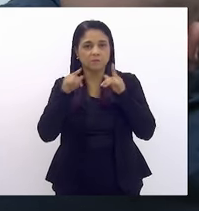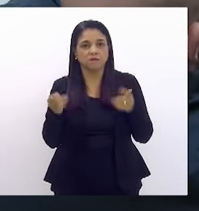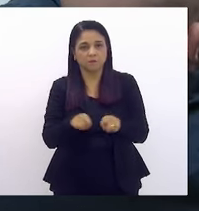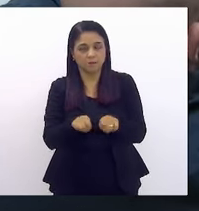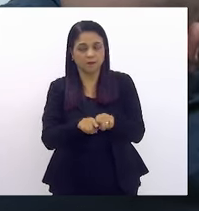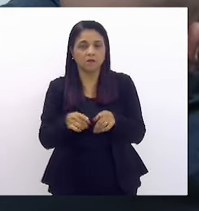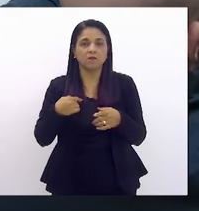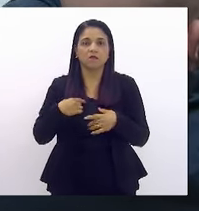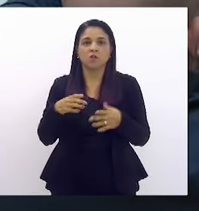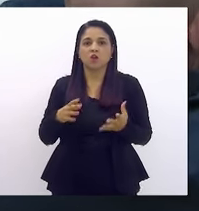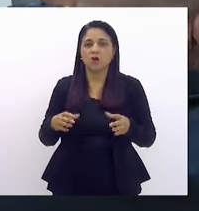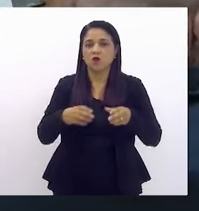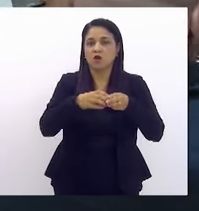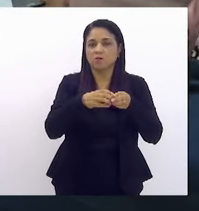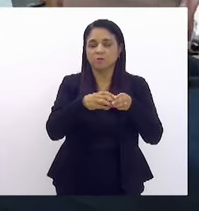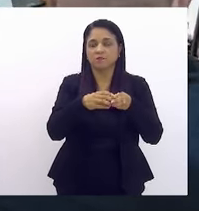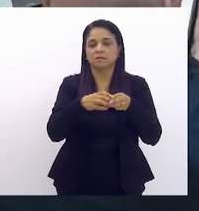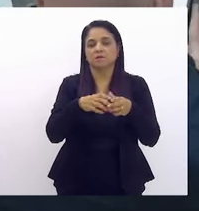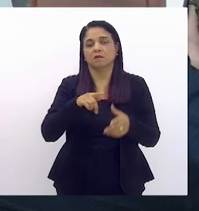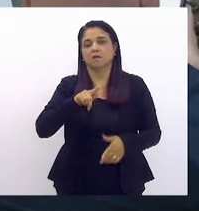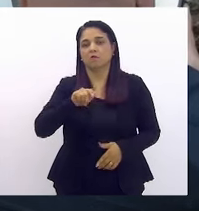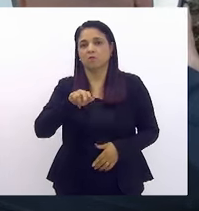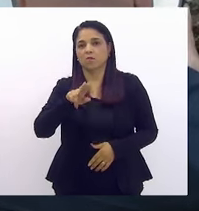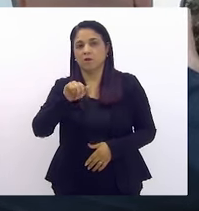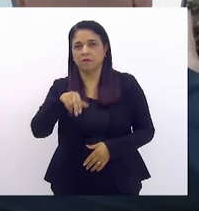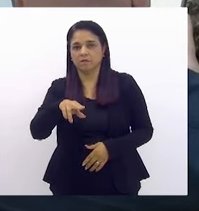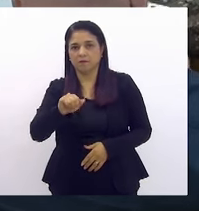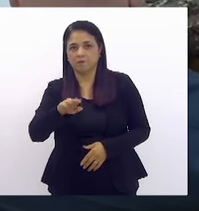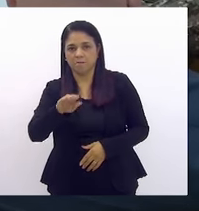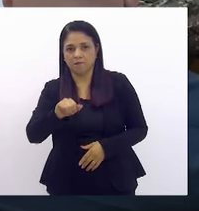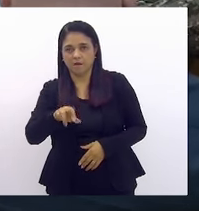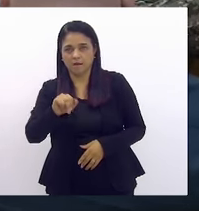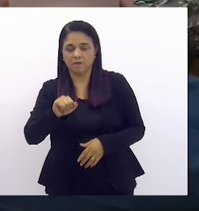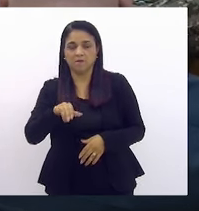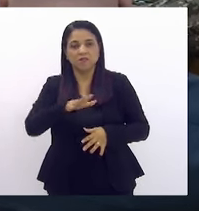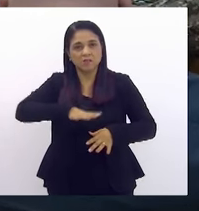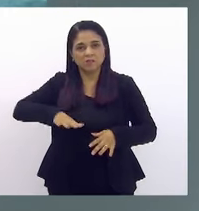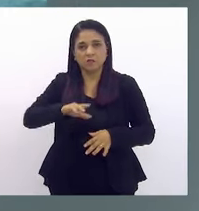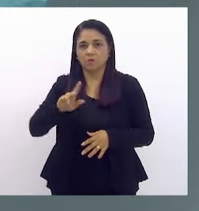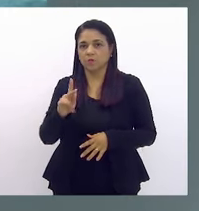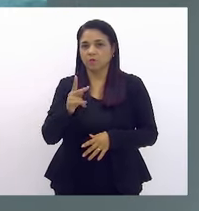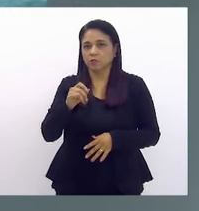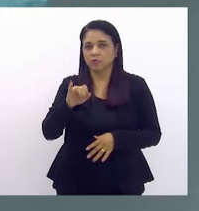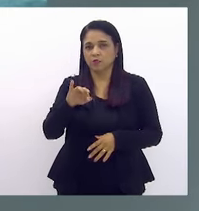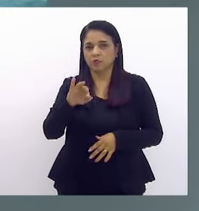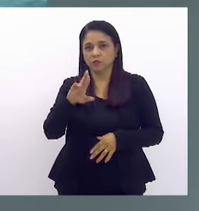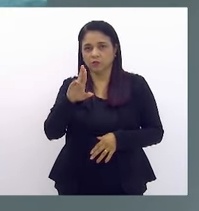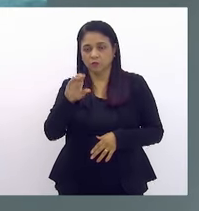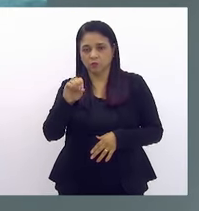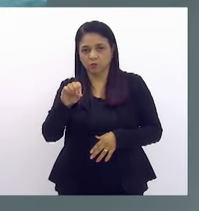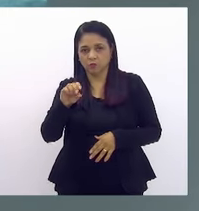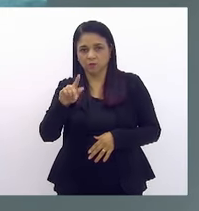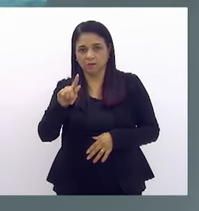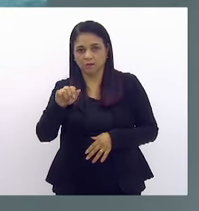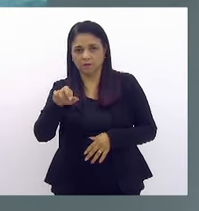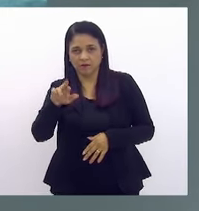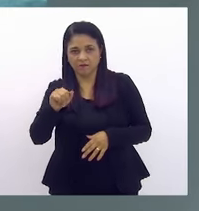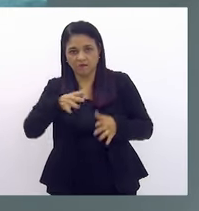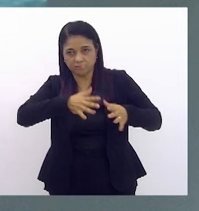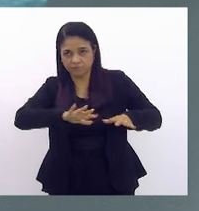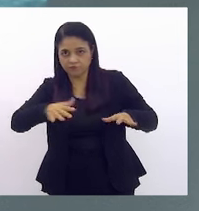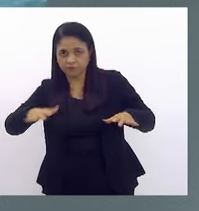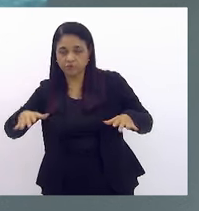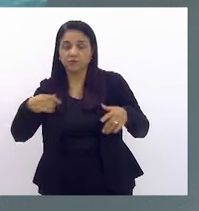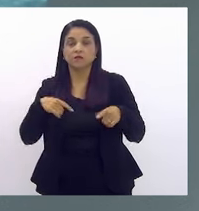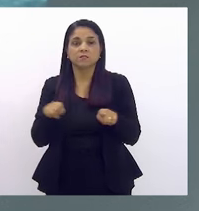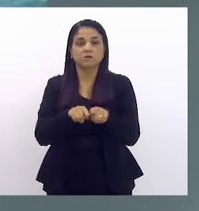do comitê da Baía de Guanabara, da região hidrográfica da Baía de Guanabara e dos sistemas lagunares de Maricá e Jacarepaguá.